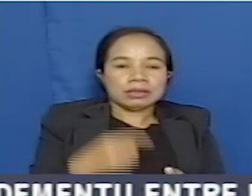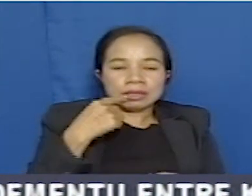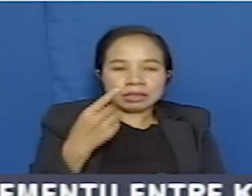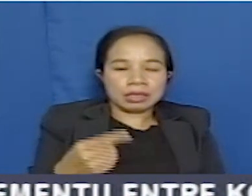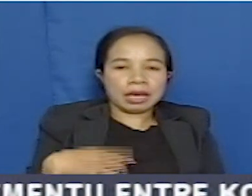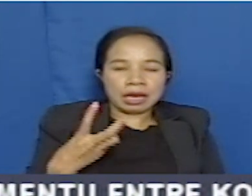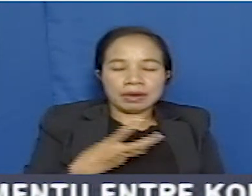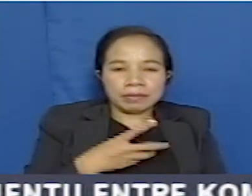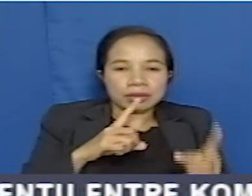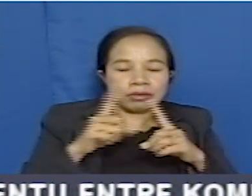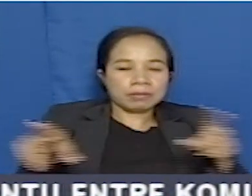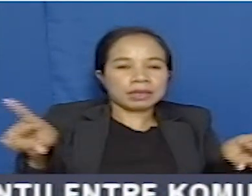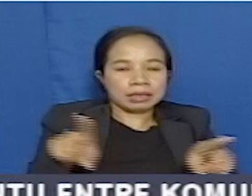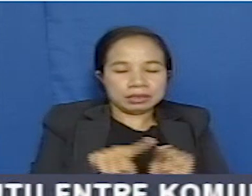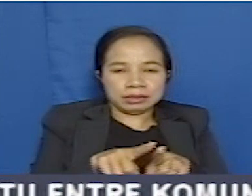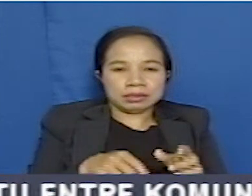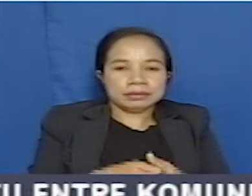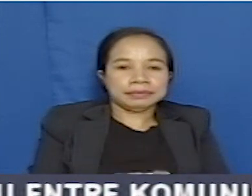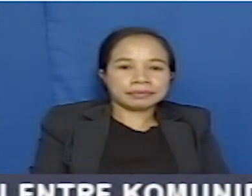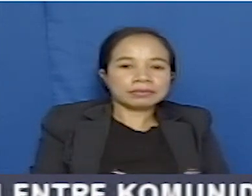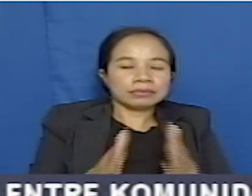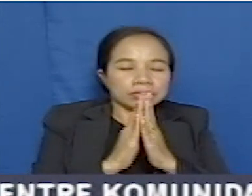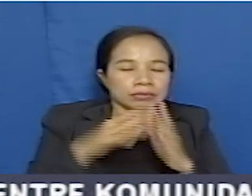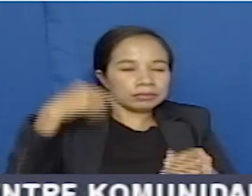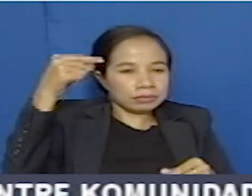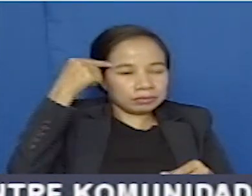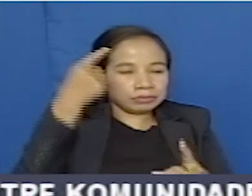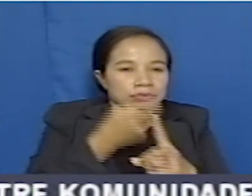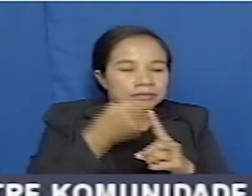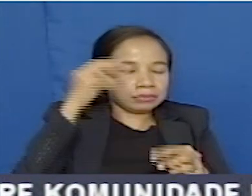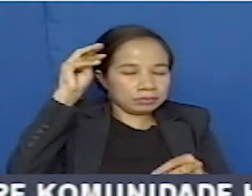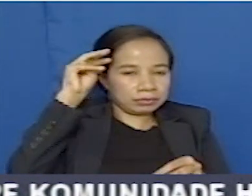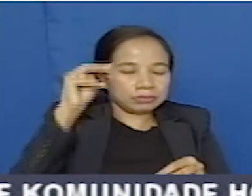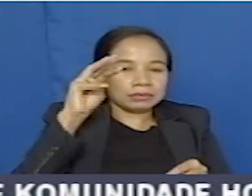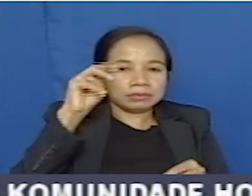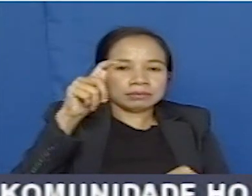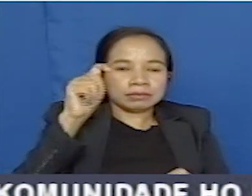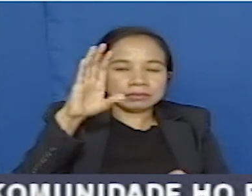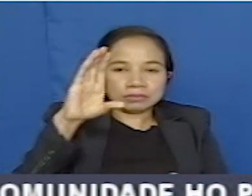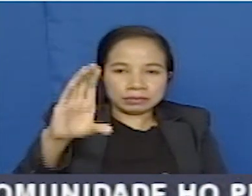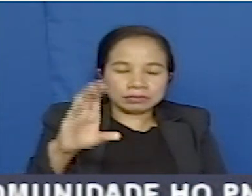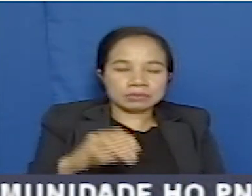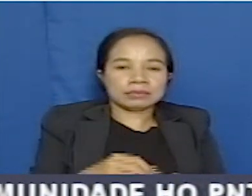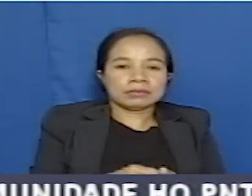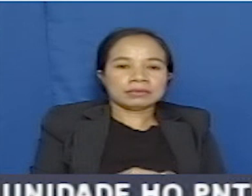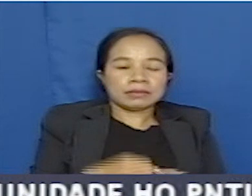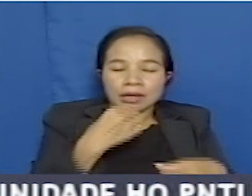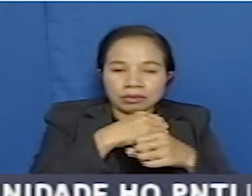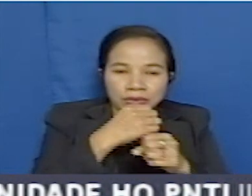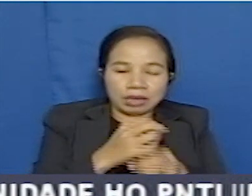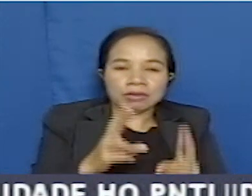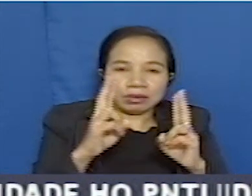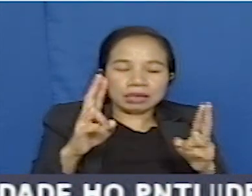minha preocupação, mas que nem tanto irmã NEM. O subgoverno, o Ministério de Transporte e Comunicação, atua acelera a lei